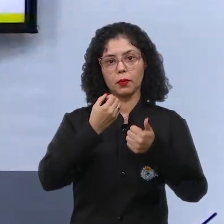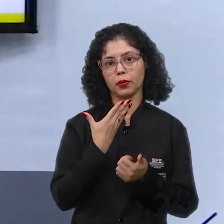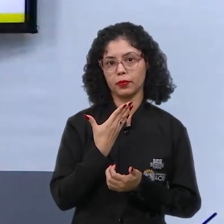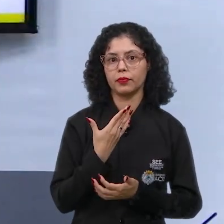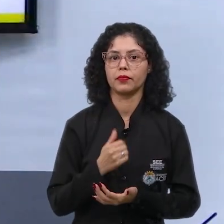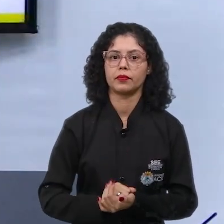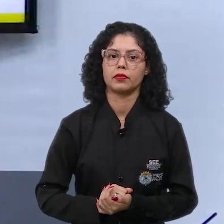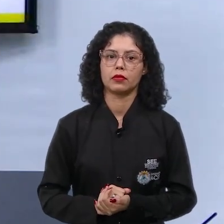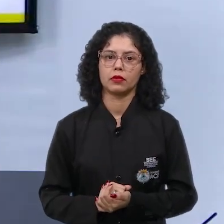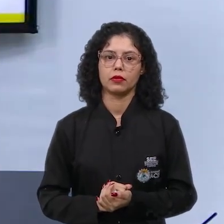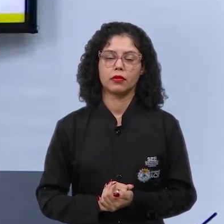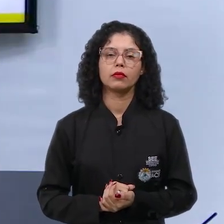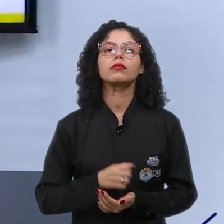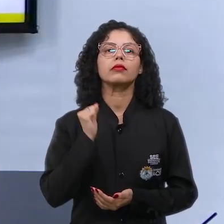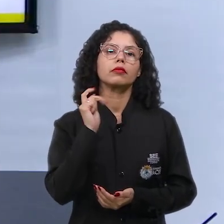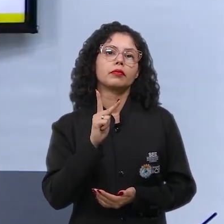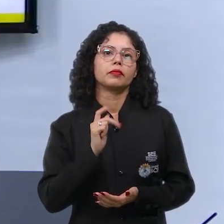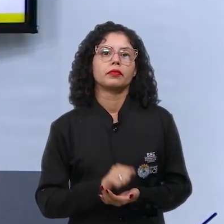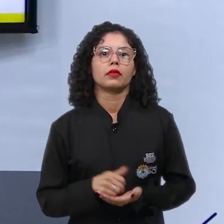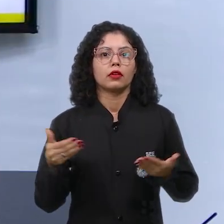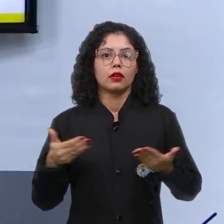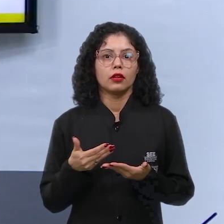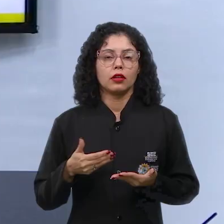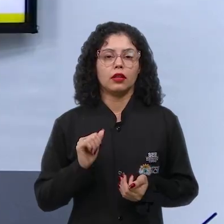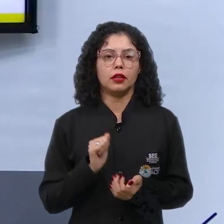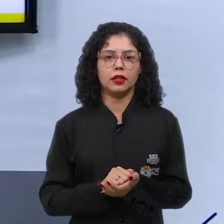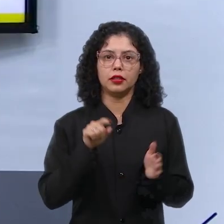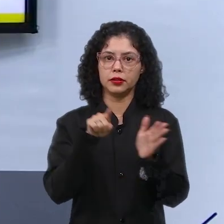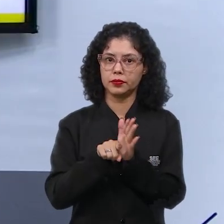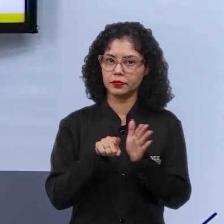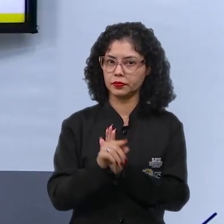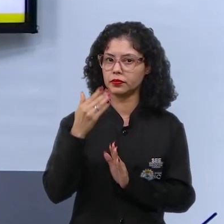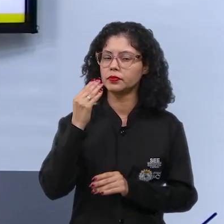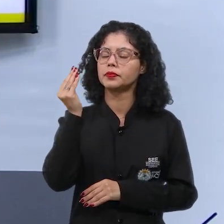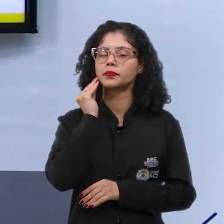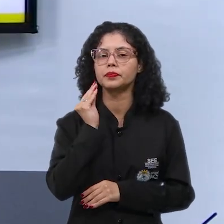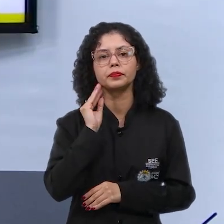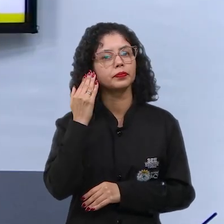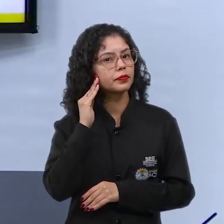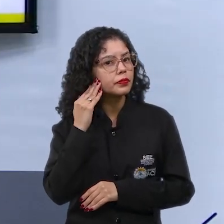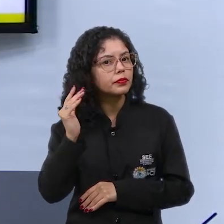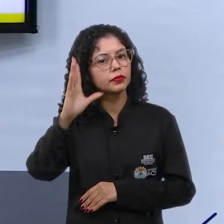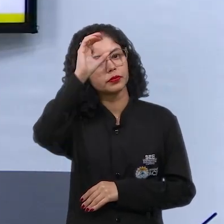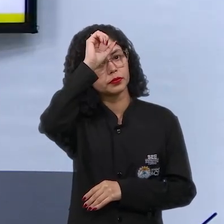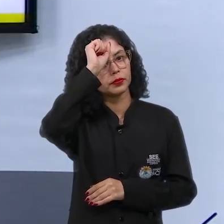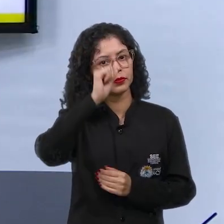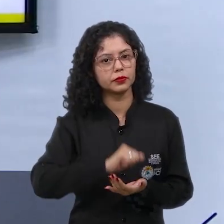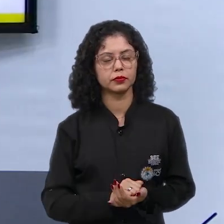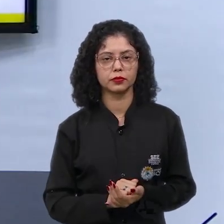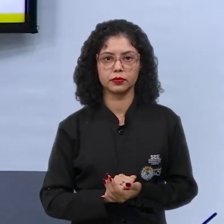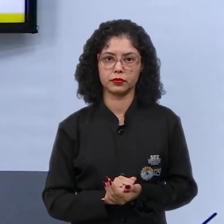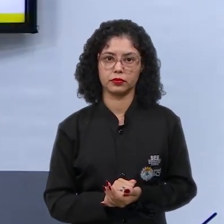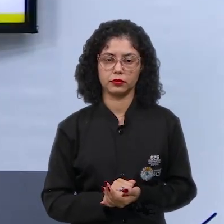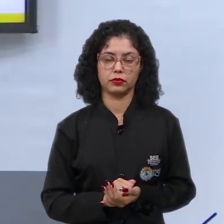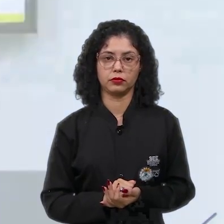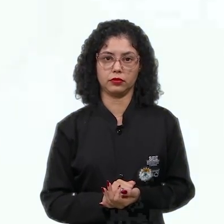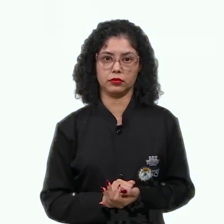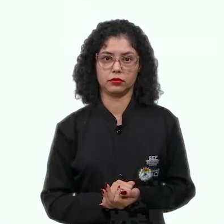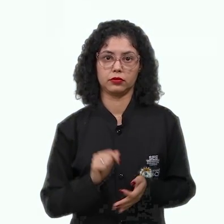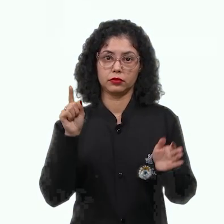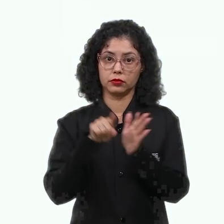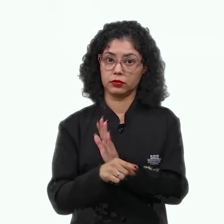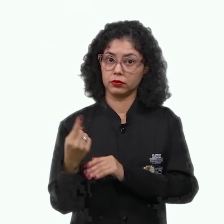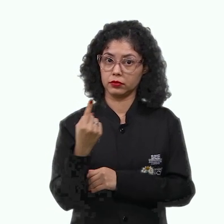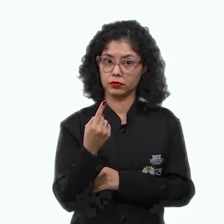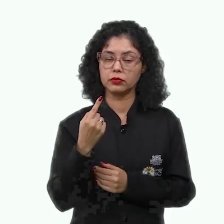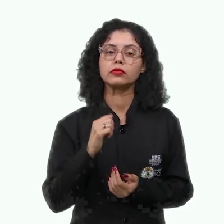aí positivos, tá certo? Agora vamos para a questão para a gente testar nossos conhecimentos? Vamos lá, rapidinho.